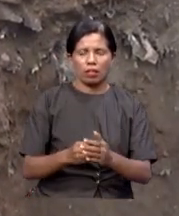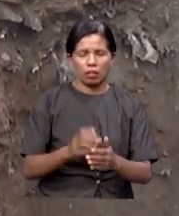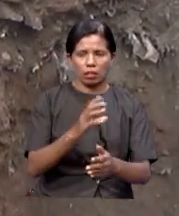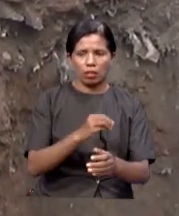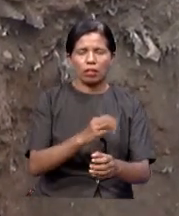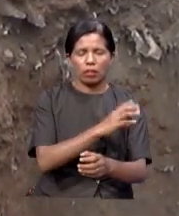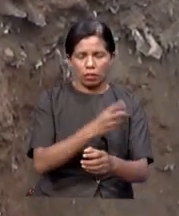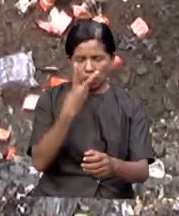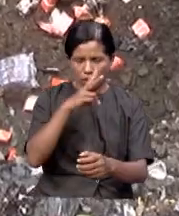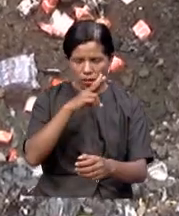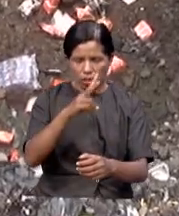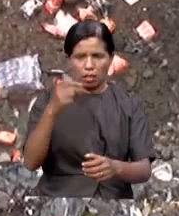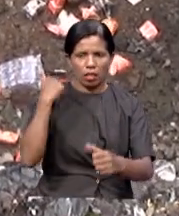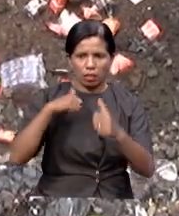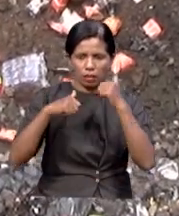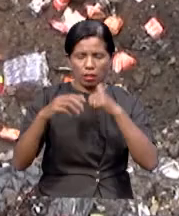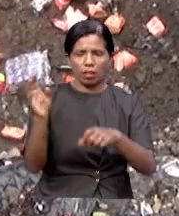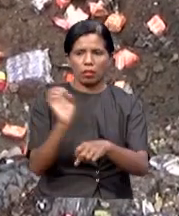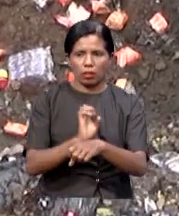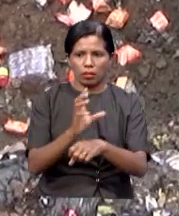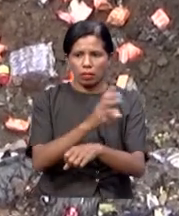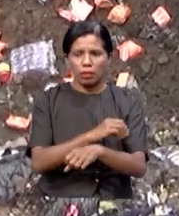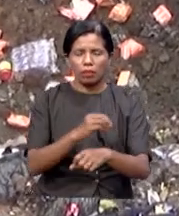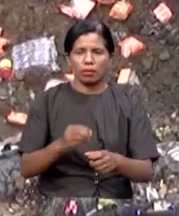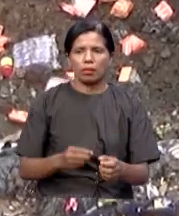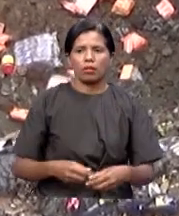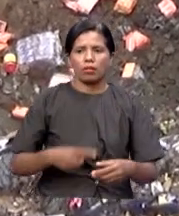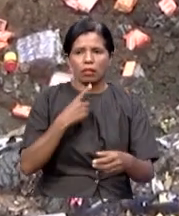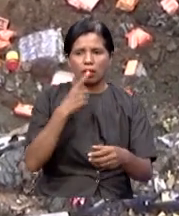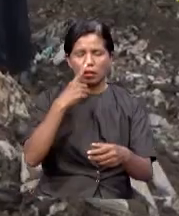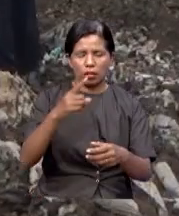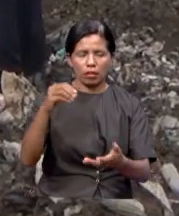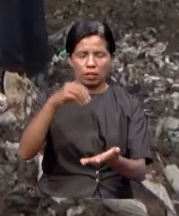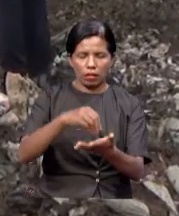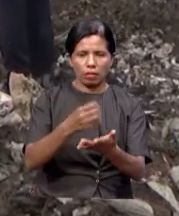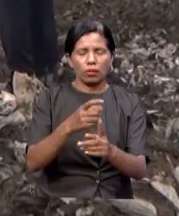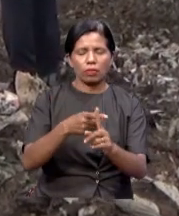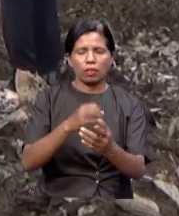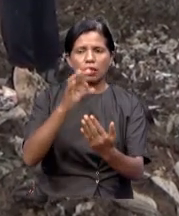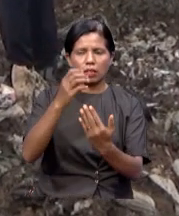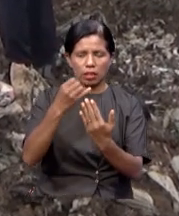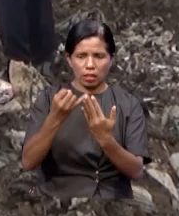no fiscalização ba atividade econômica no sanitária há tamba cofre estado husi fulan janeiro to